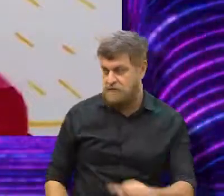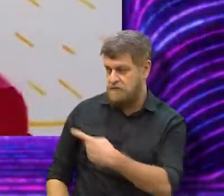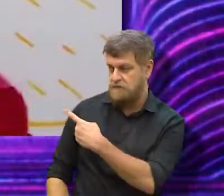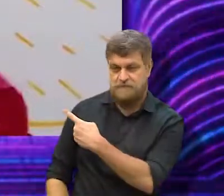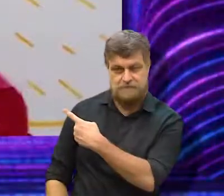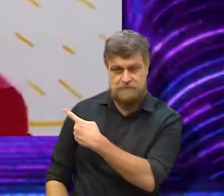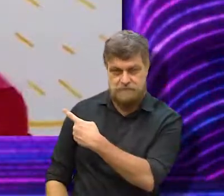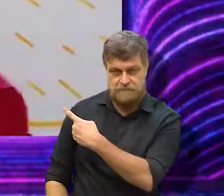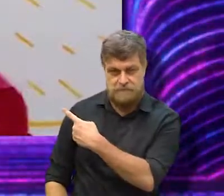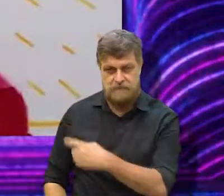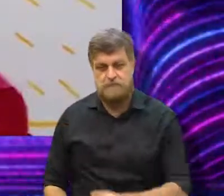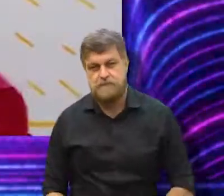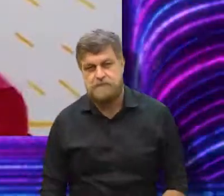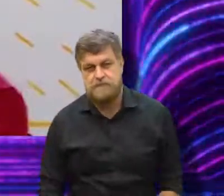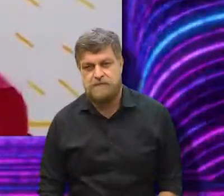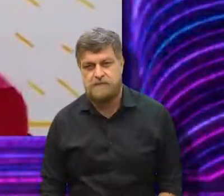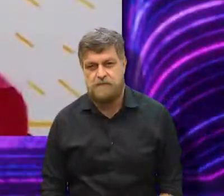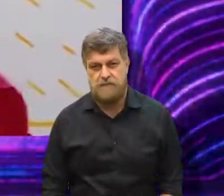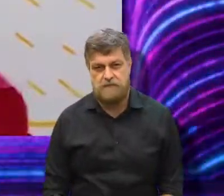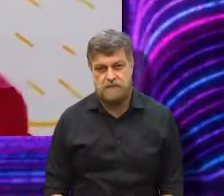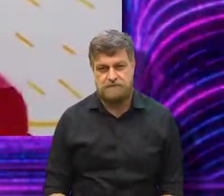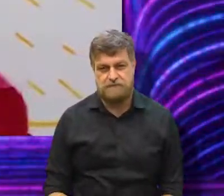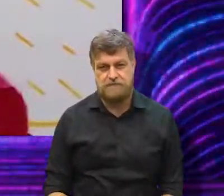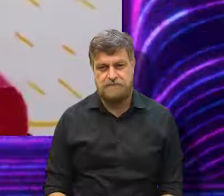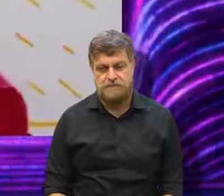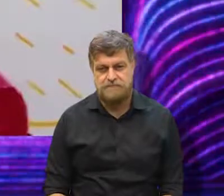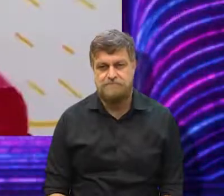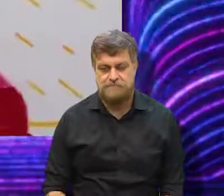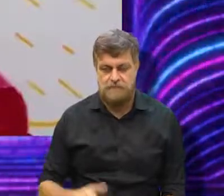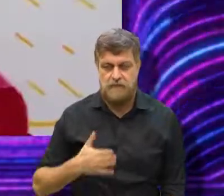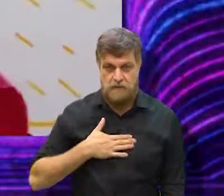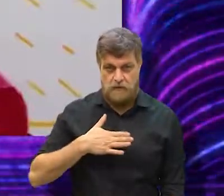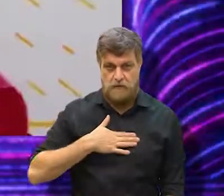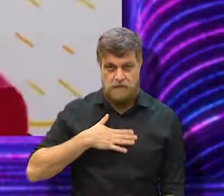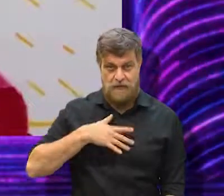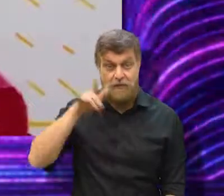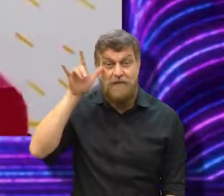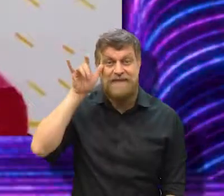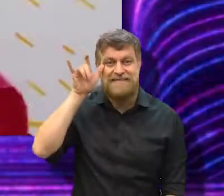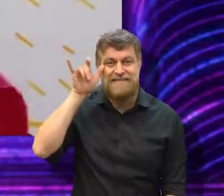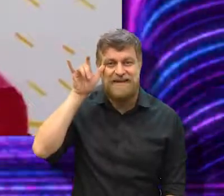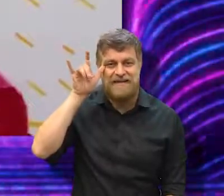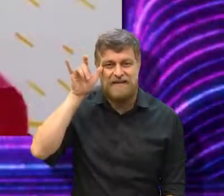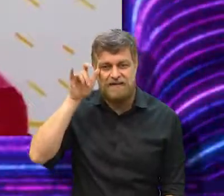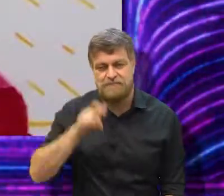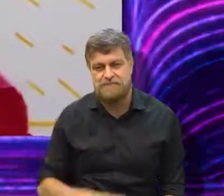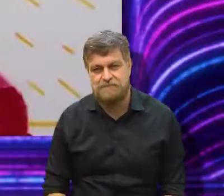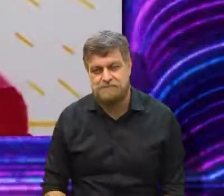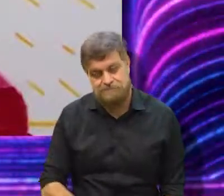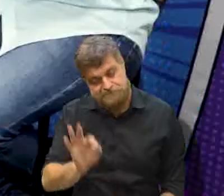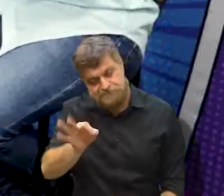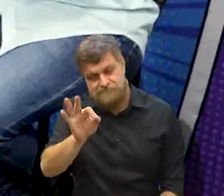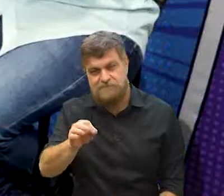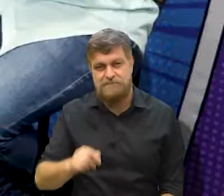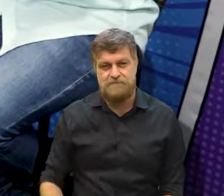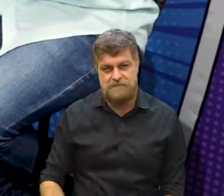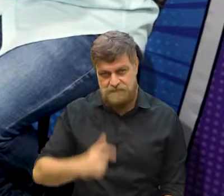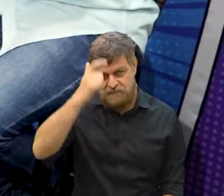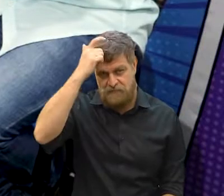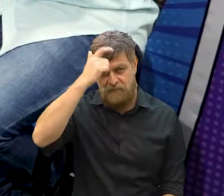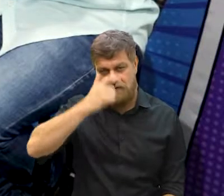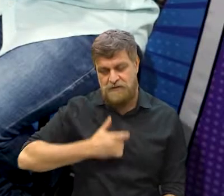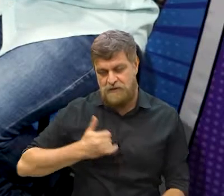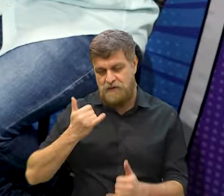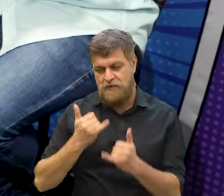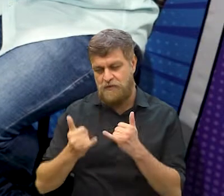Gabriel Manete, MANETTI, underline autor. Então esse é o meu Instagram aí. É isso,